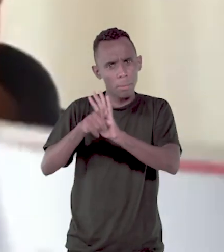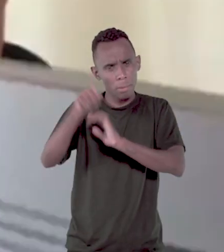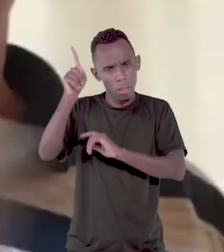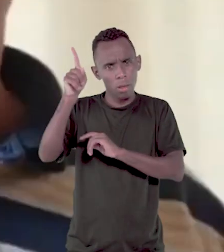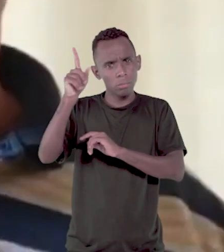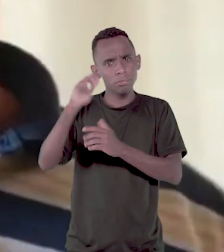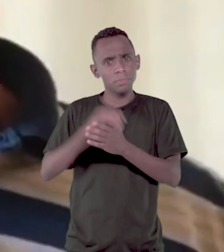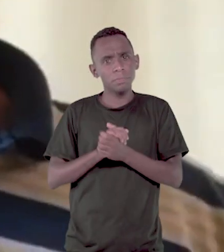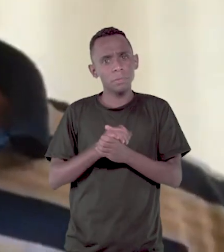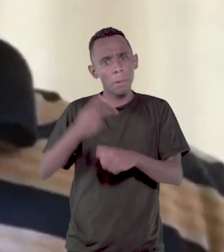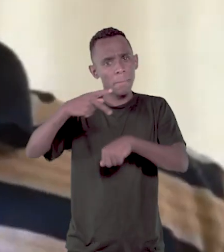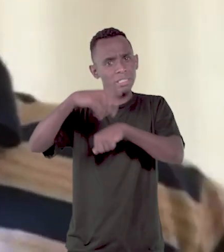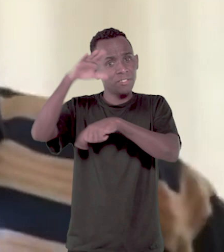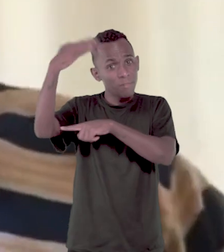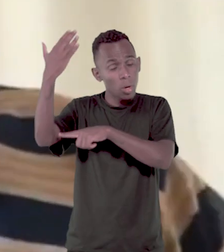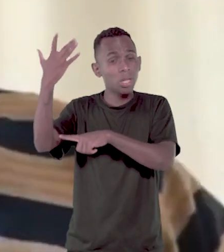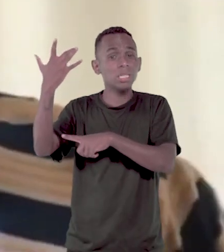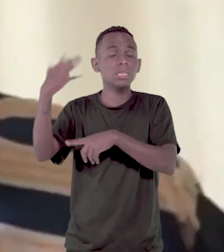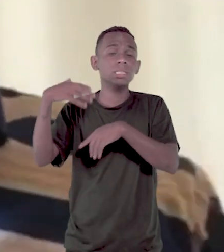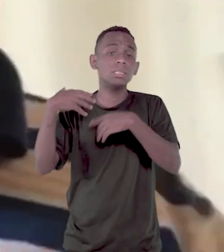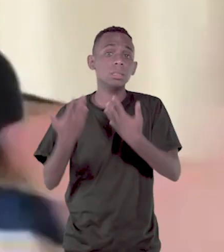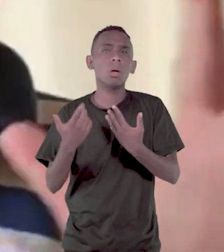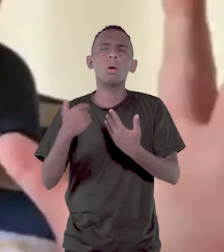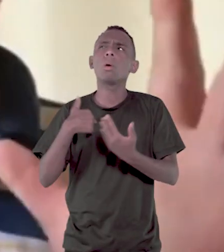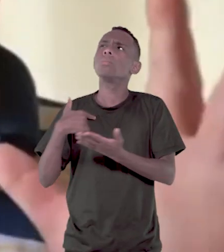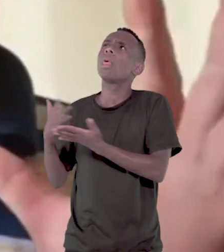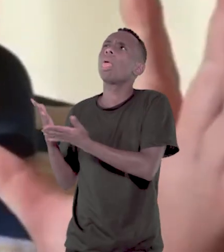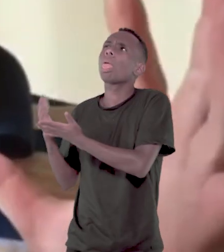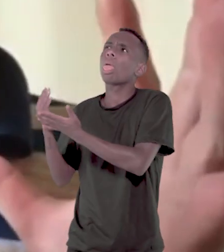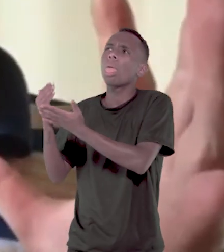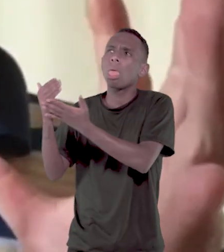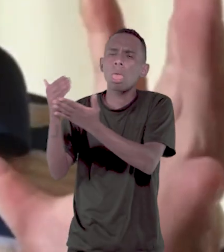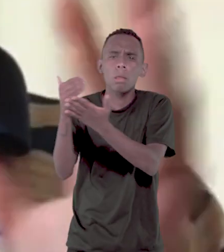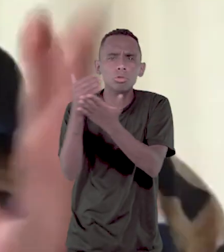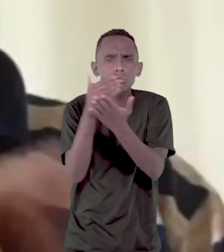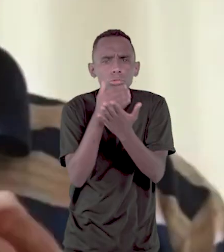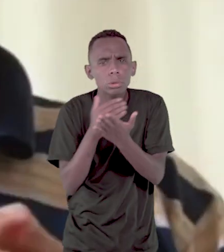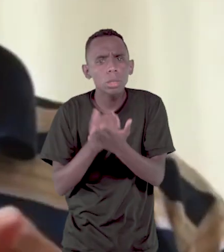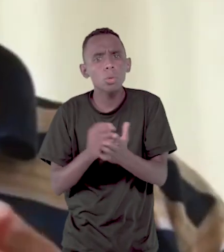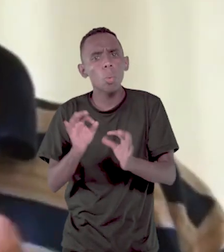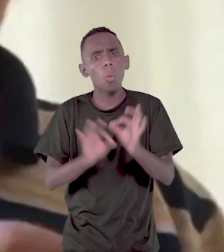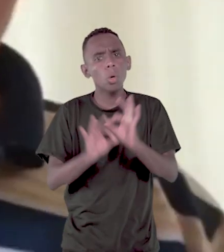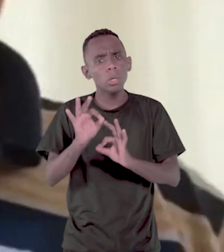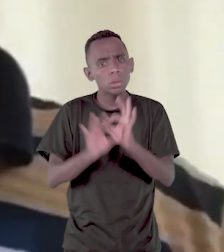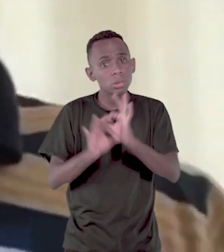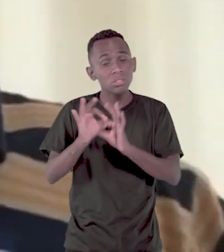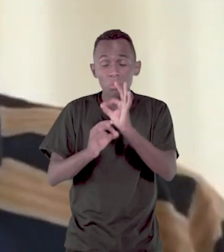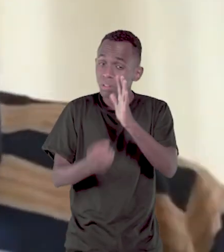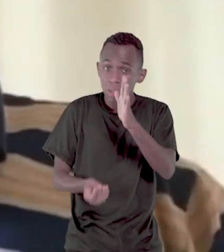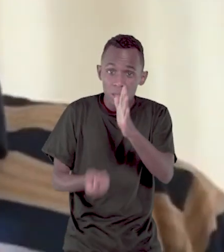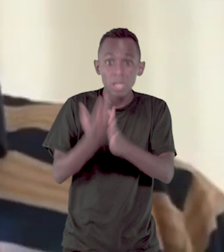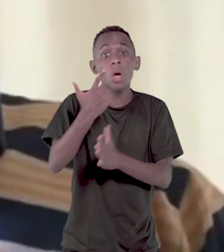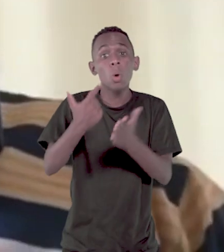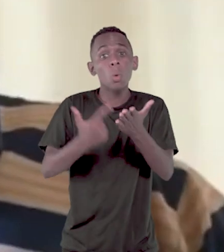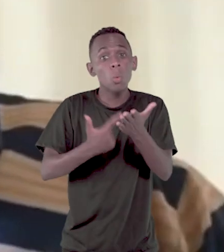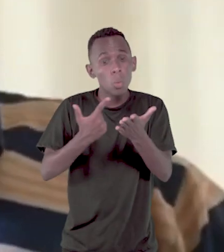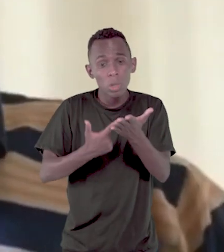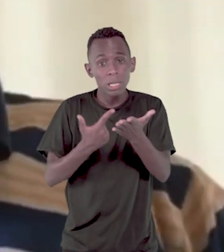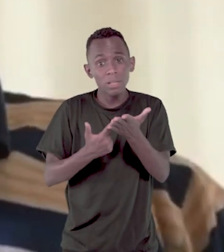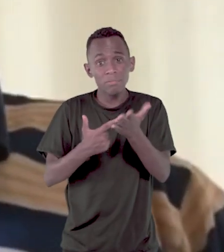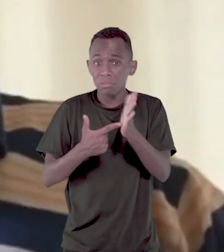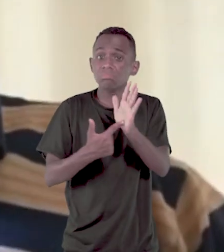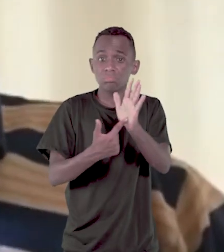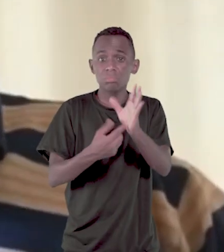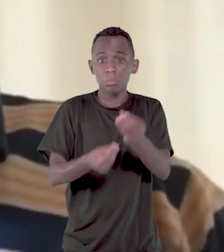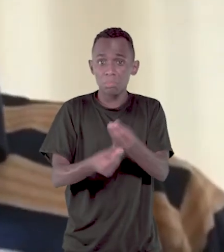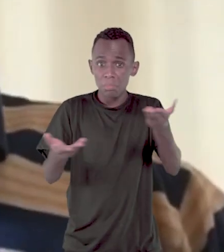Marteau. E aí eu juntei tudo isso, né, e saiu Ninguém em Casa, que é um livro que,